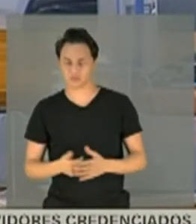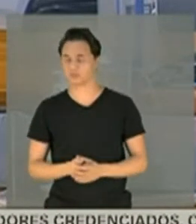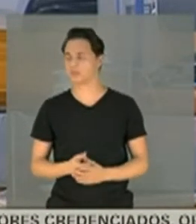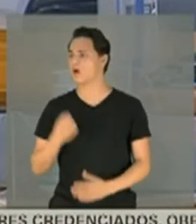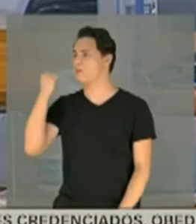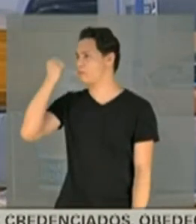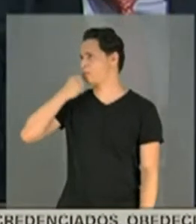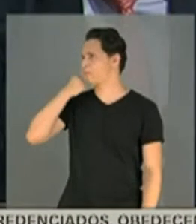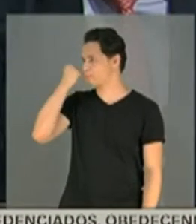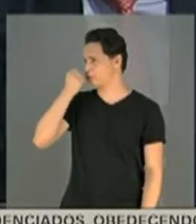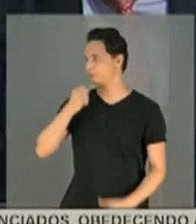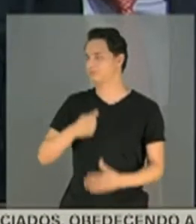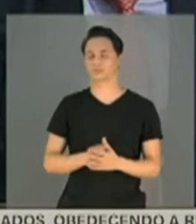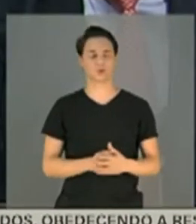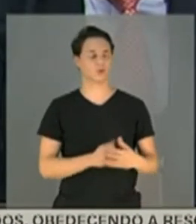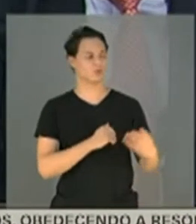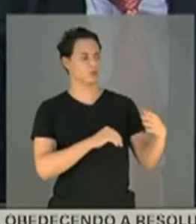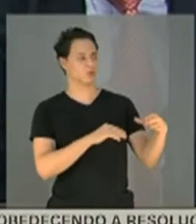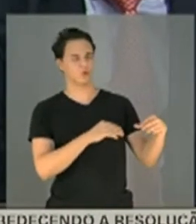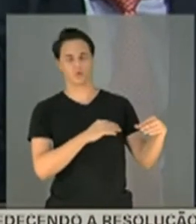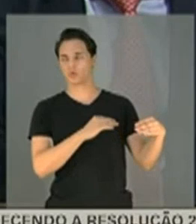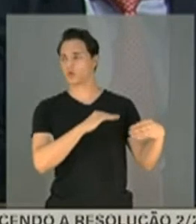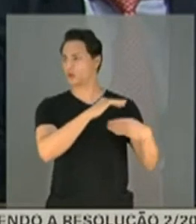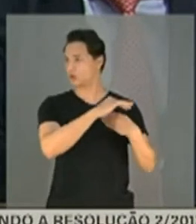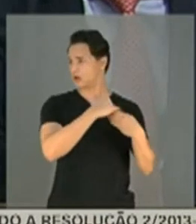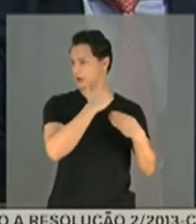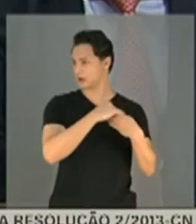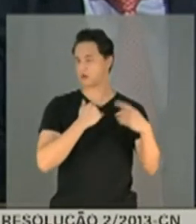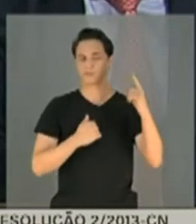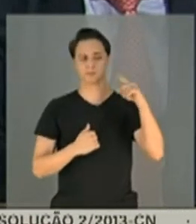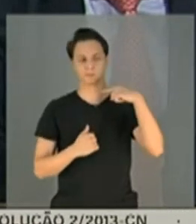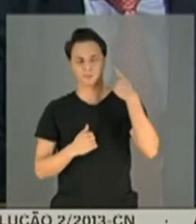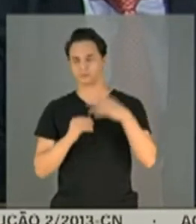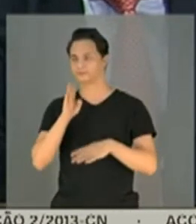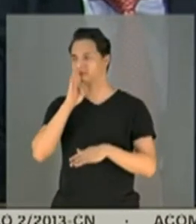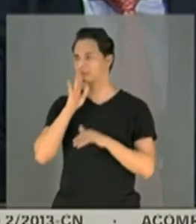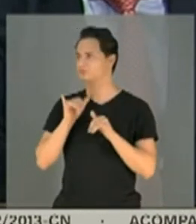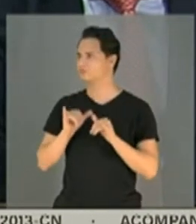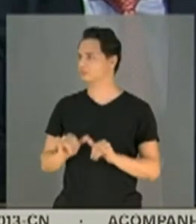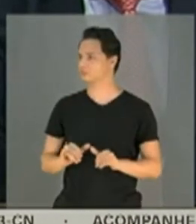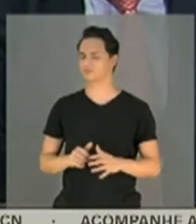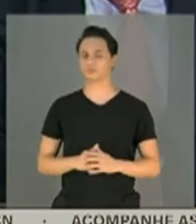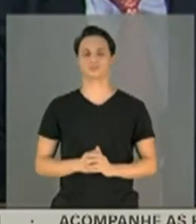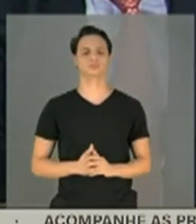Senador, por orientação dos meus advogados, permanecerei em silêncio.